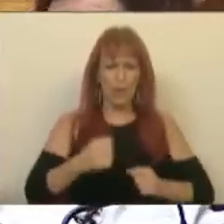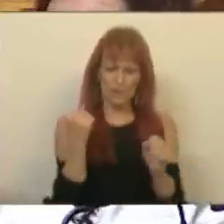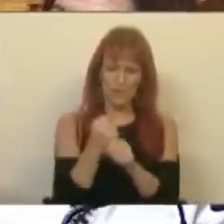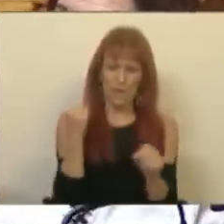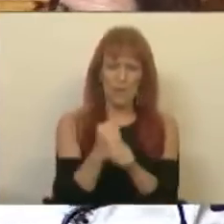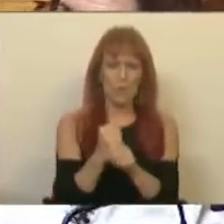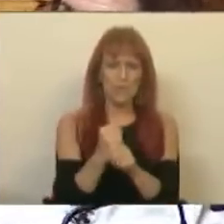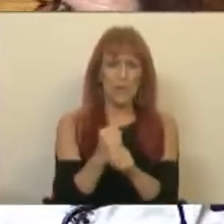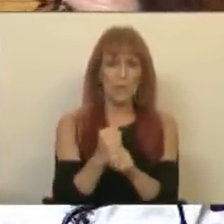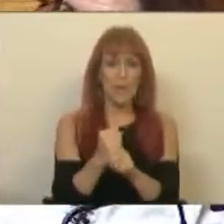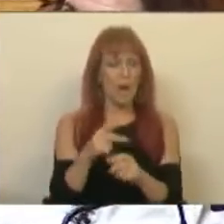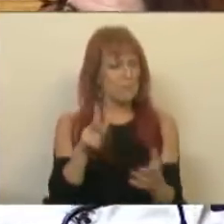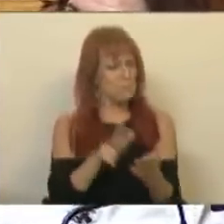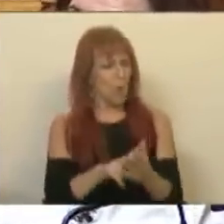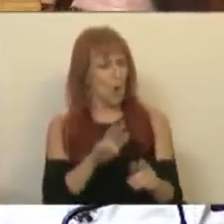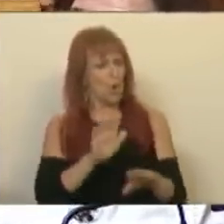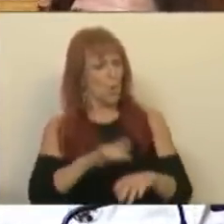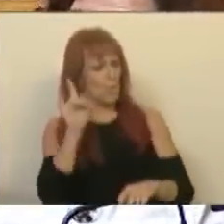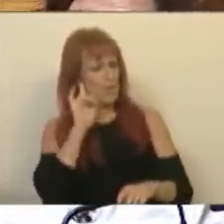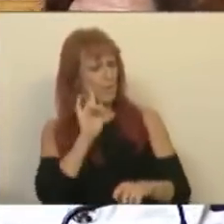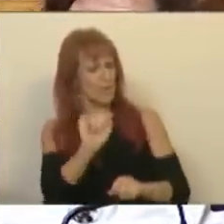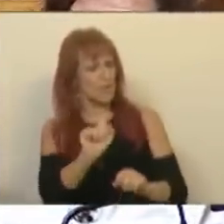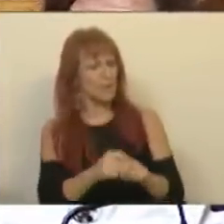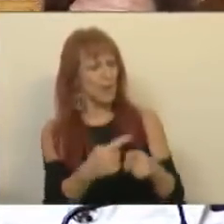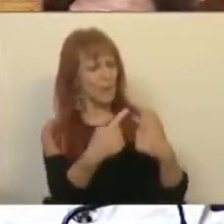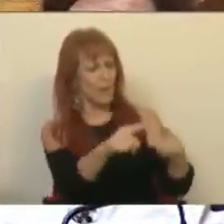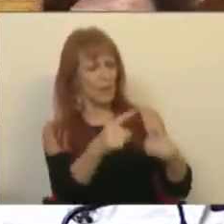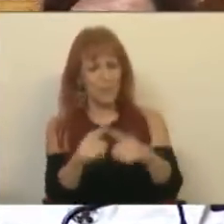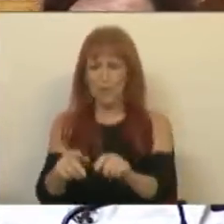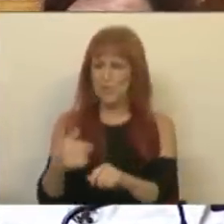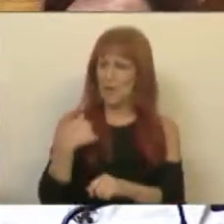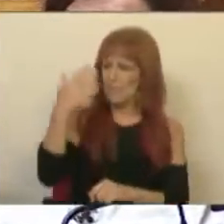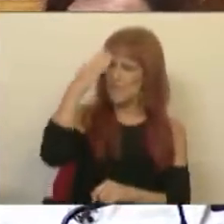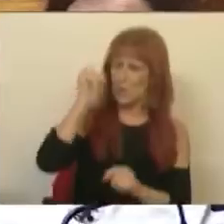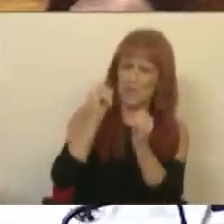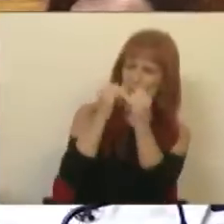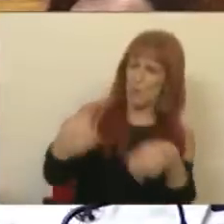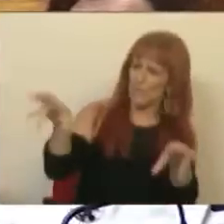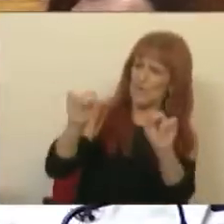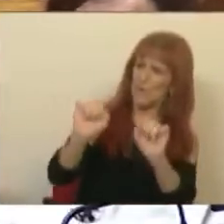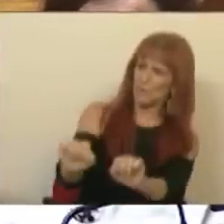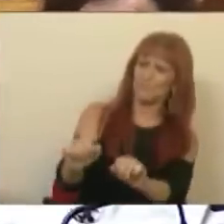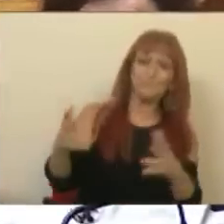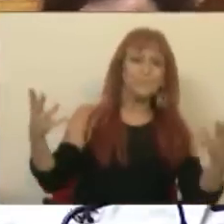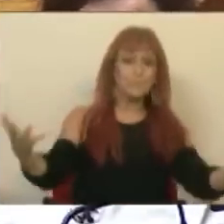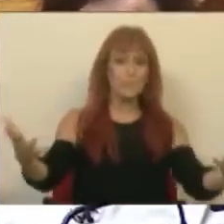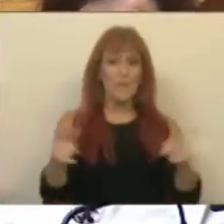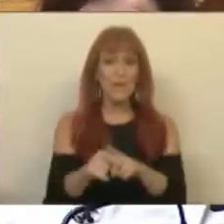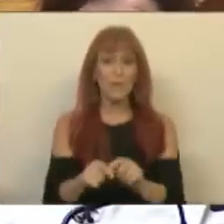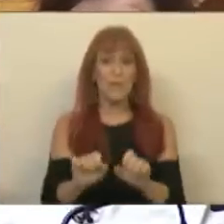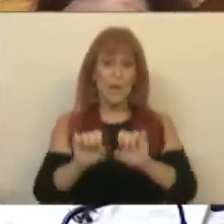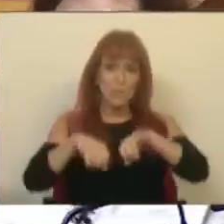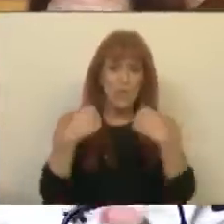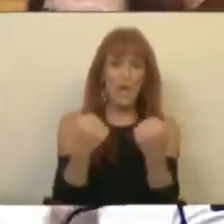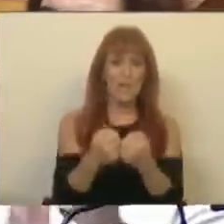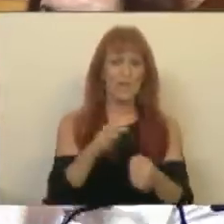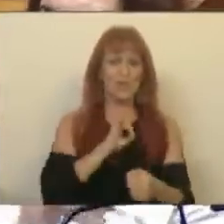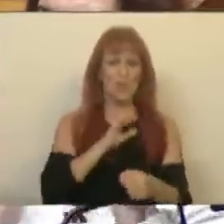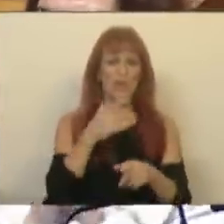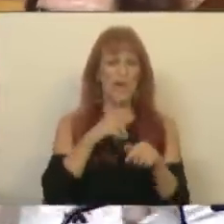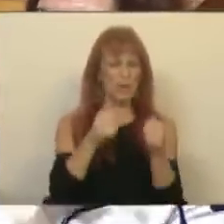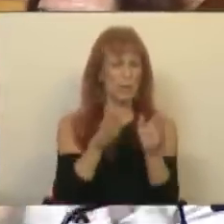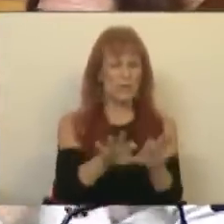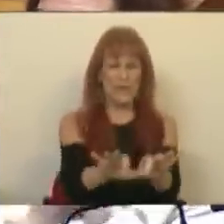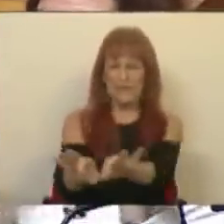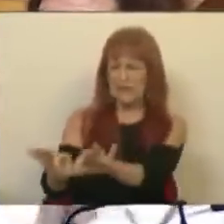facto trabalhar e ser reconhecidos pelo seu mérito pela sua diferenciação pela sua capacidade de inovação é isso que é o tipo de sociedade os senhores querem tratar